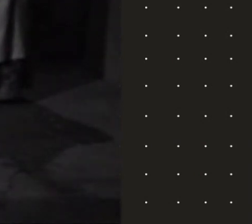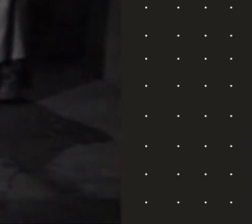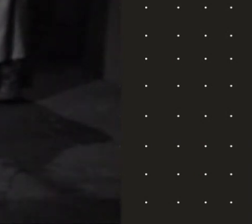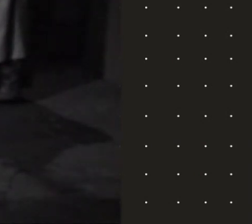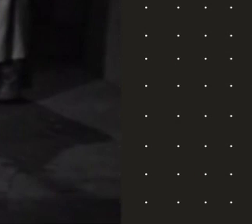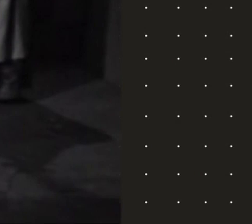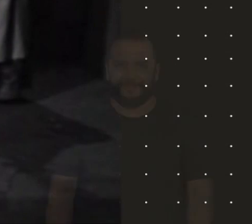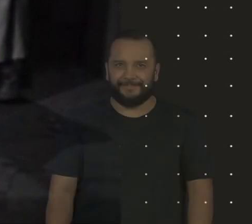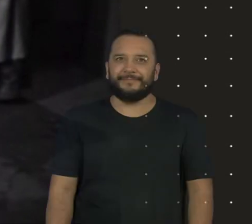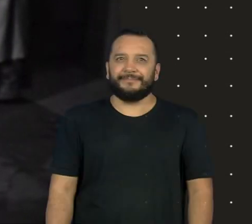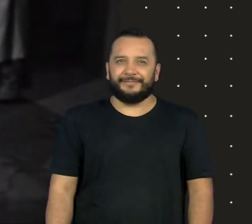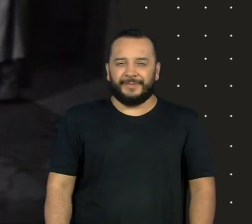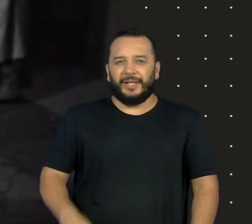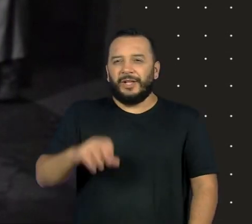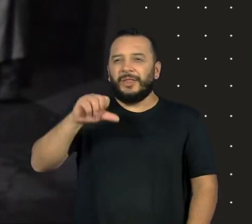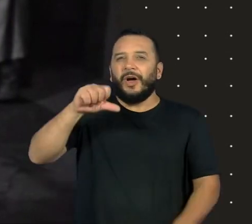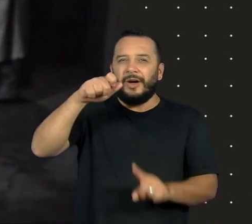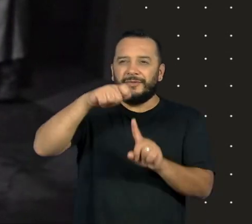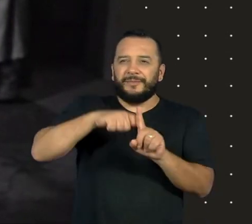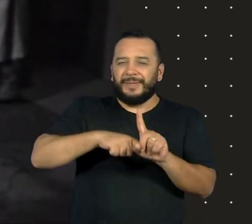9 meses aninhado,